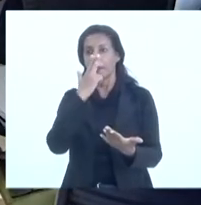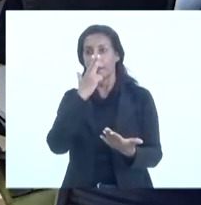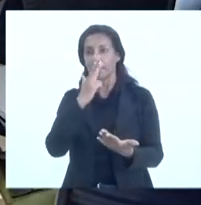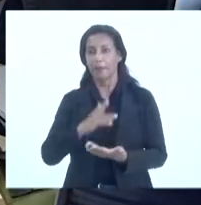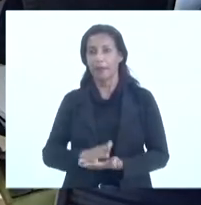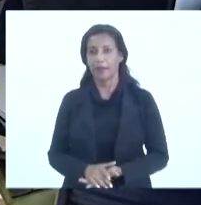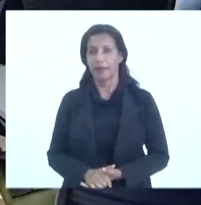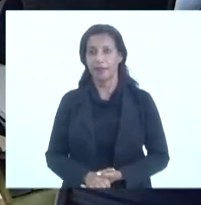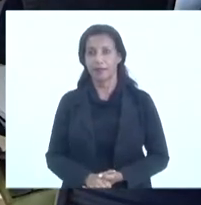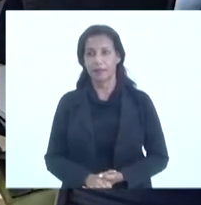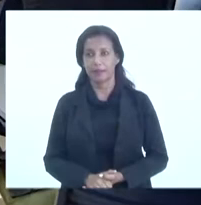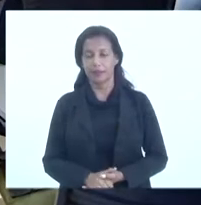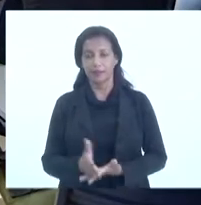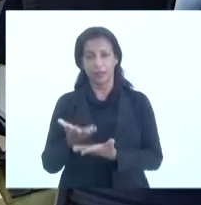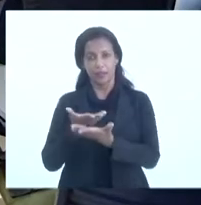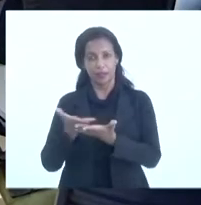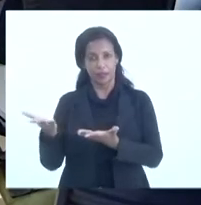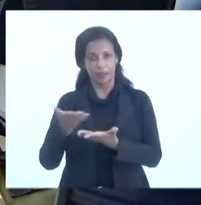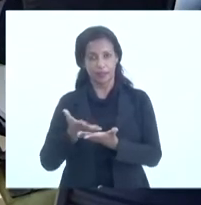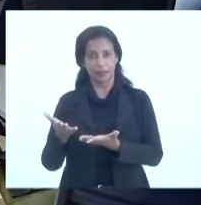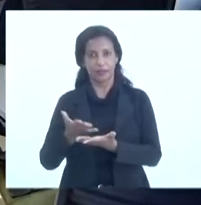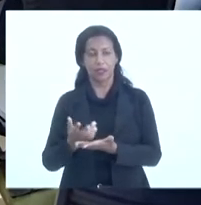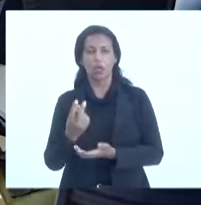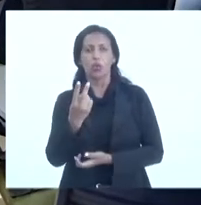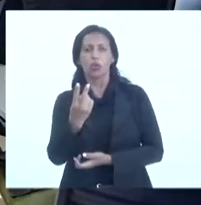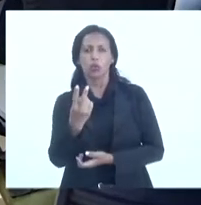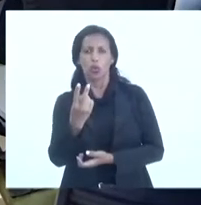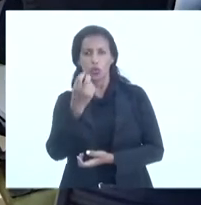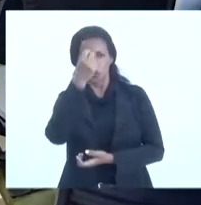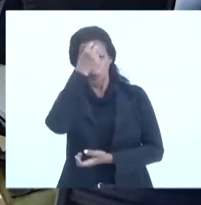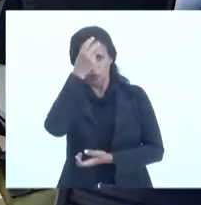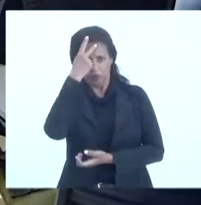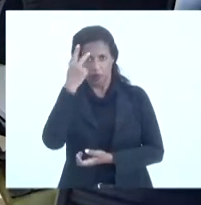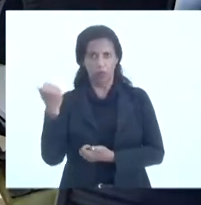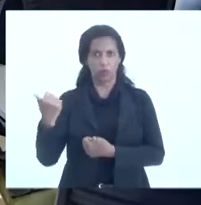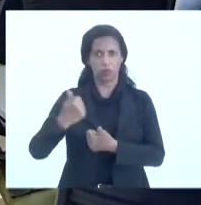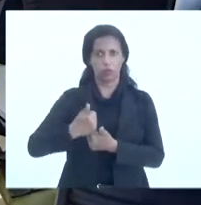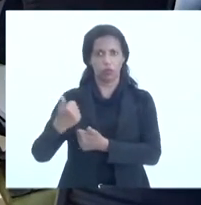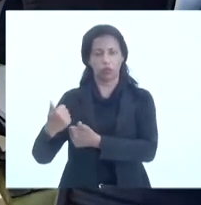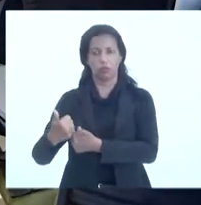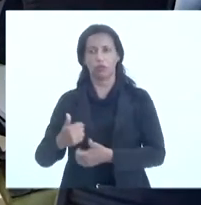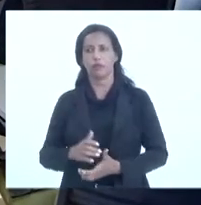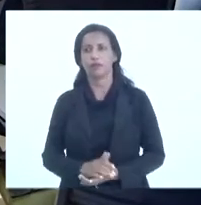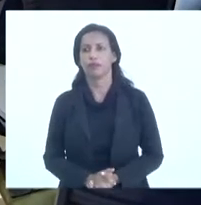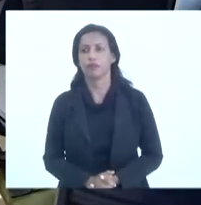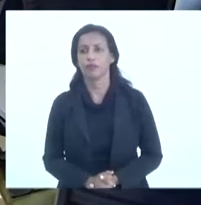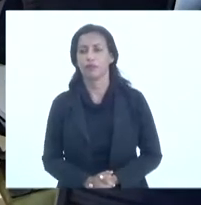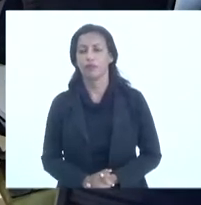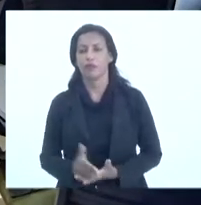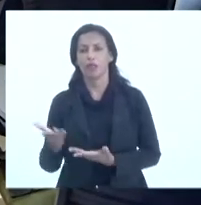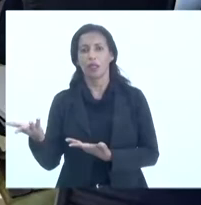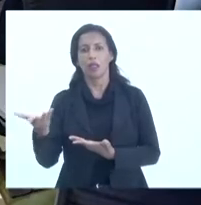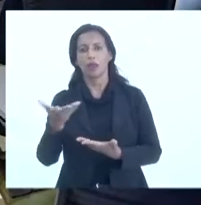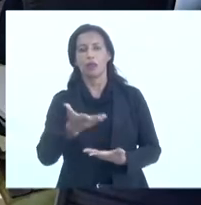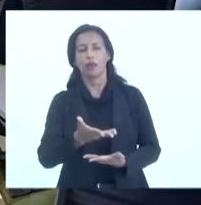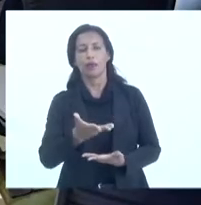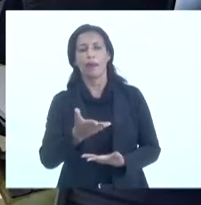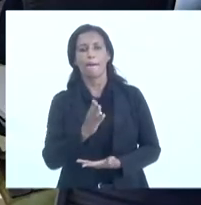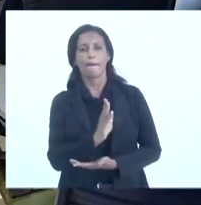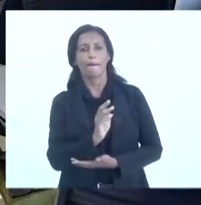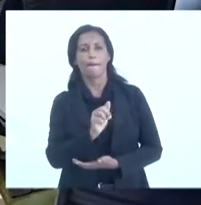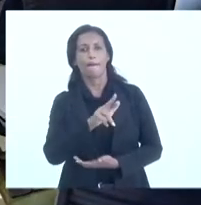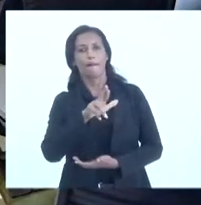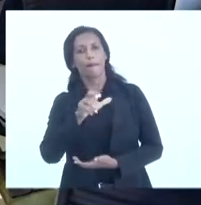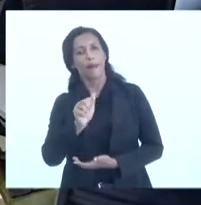Omar está encaminhando para que dois prefeitos falem em nome dos prefeitos. Então, queria passar a palavra agora para o prefeito de Barra